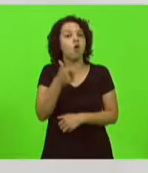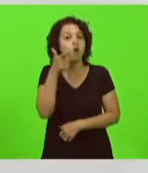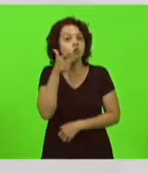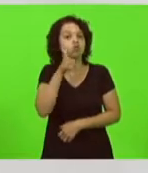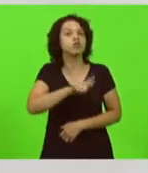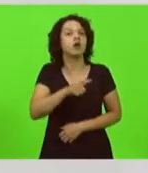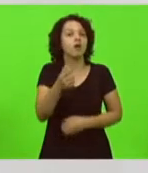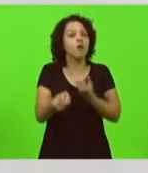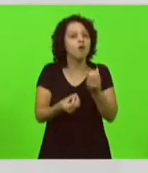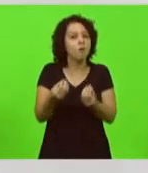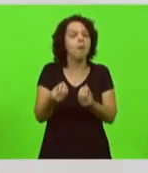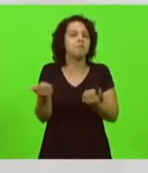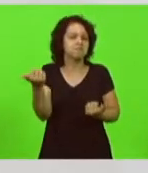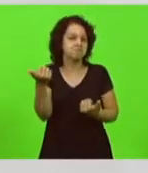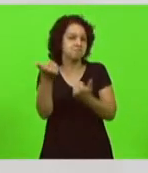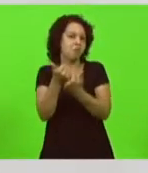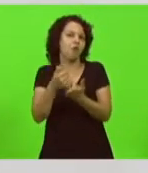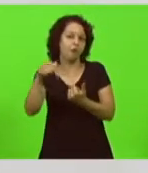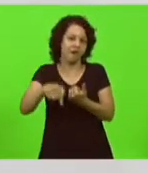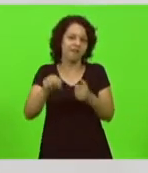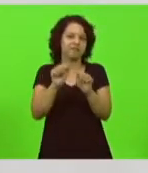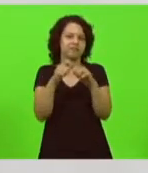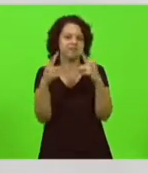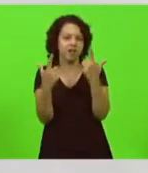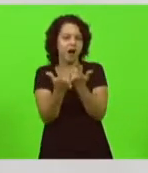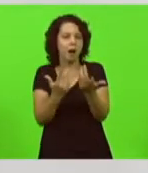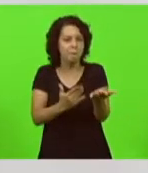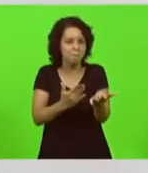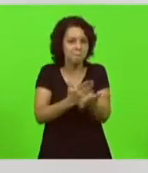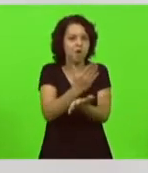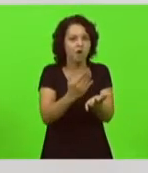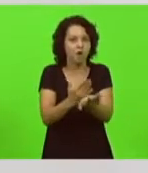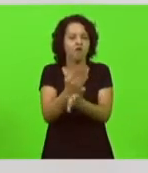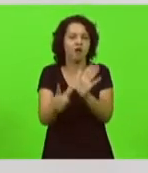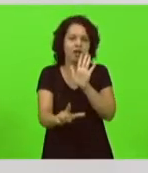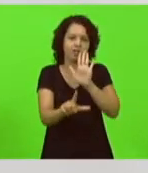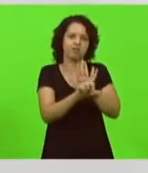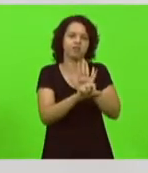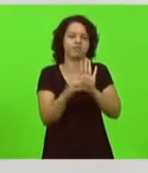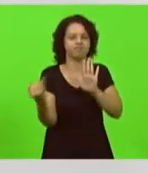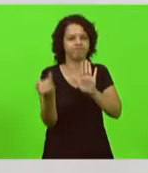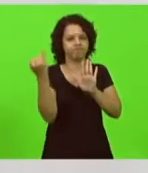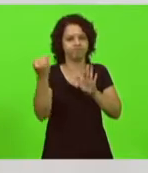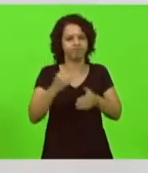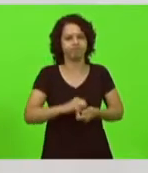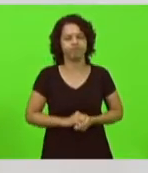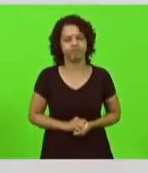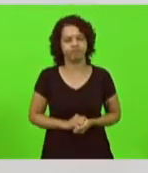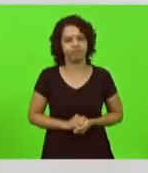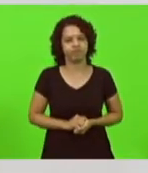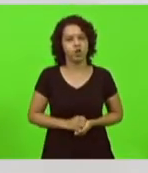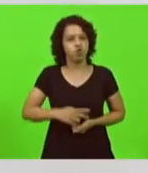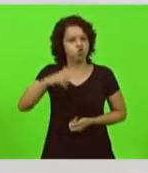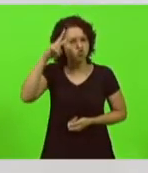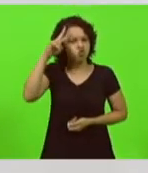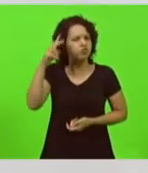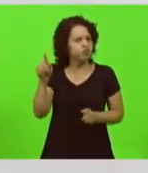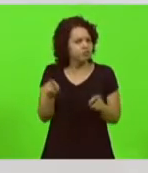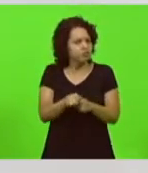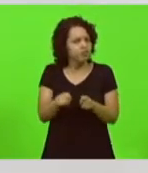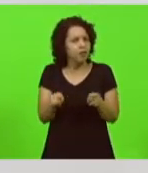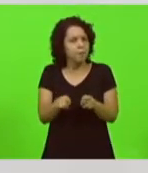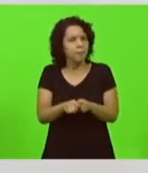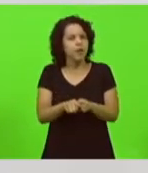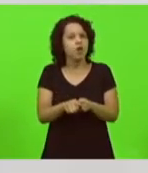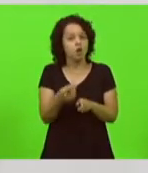Assembleia Legislativa, que aprovou as leis necessárias. Histórico também foi o investimento em